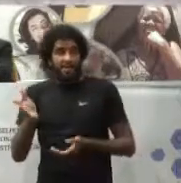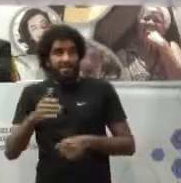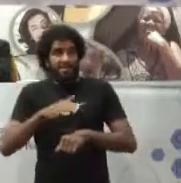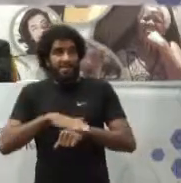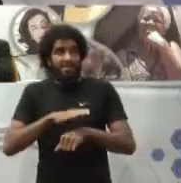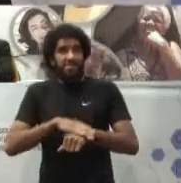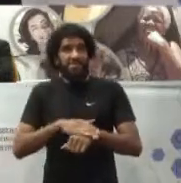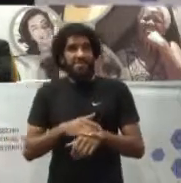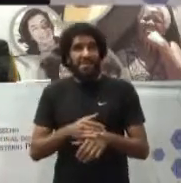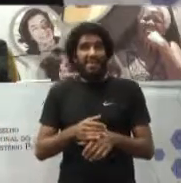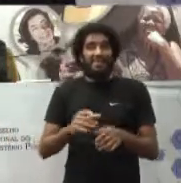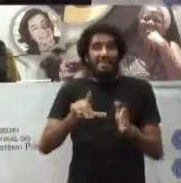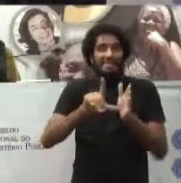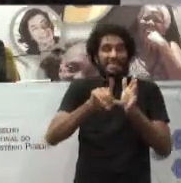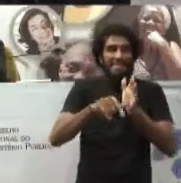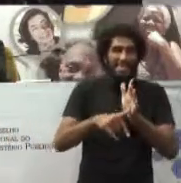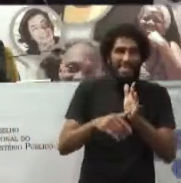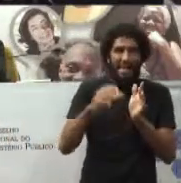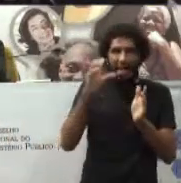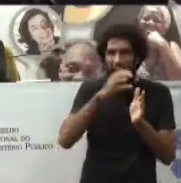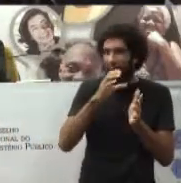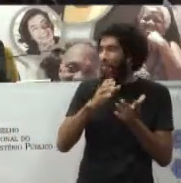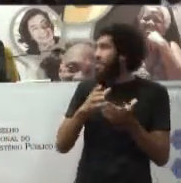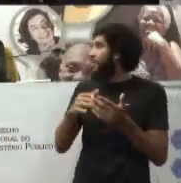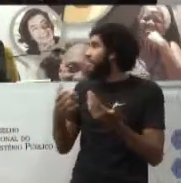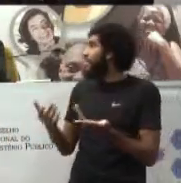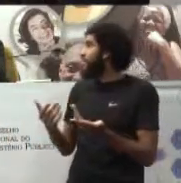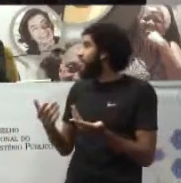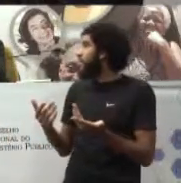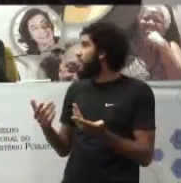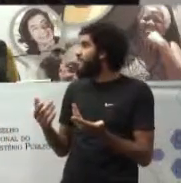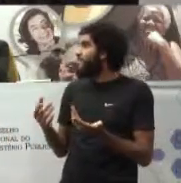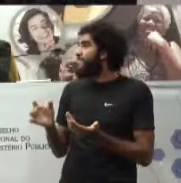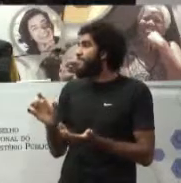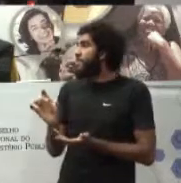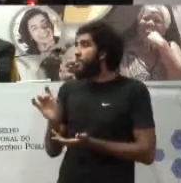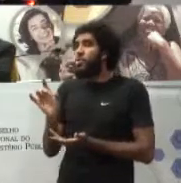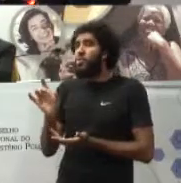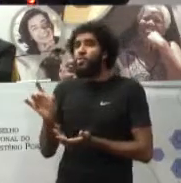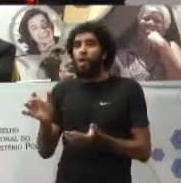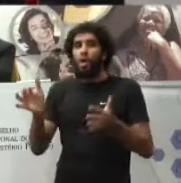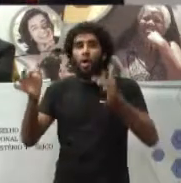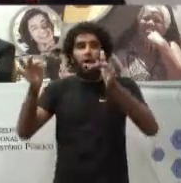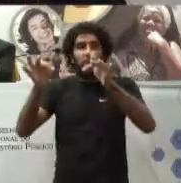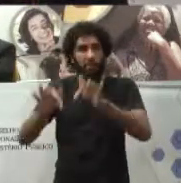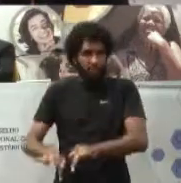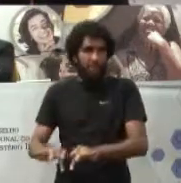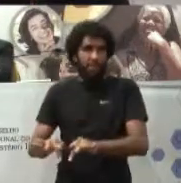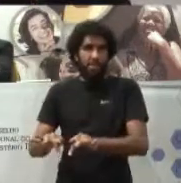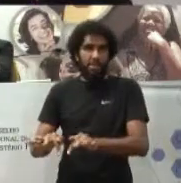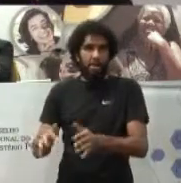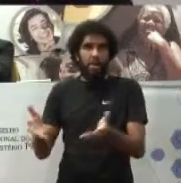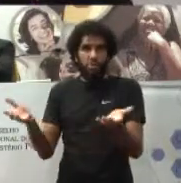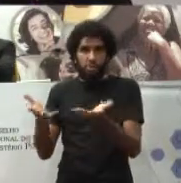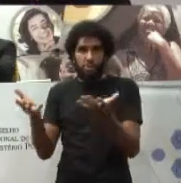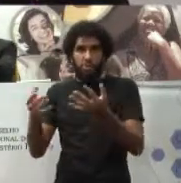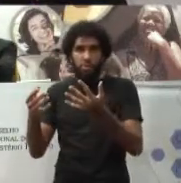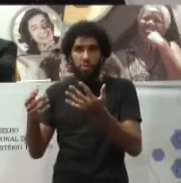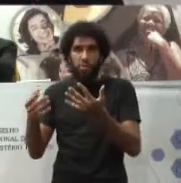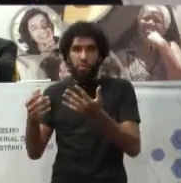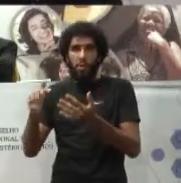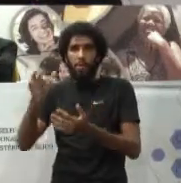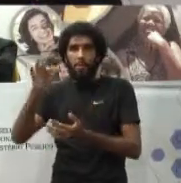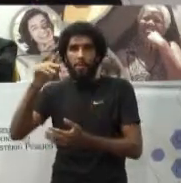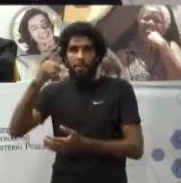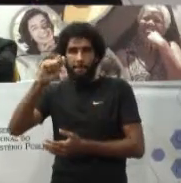hora então aqui me cabe é encerrar é este painel